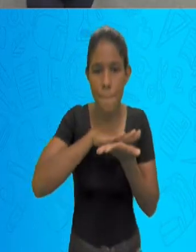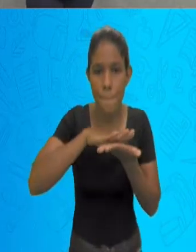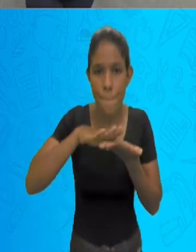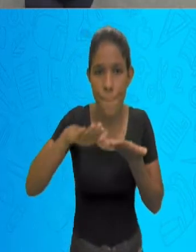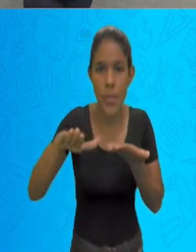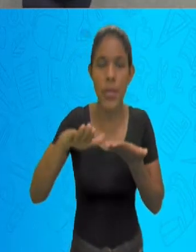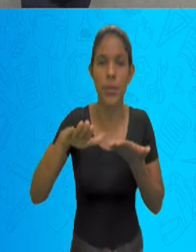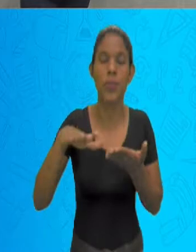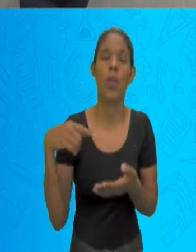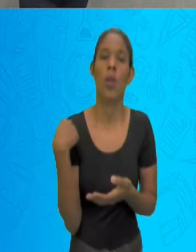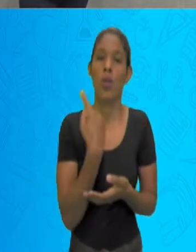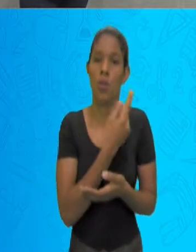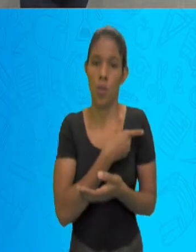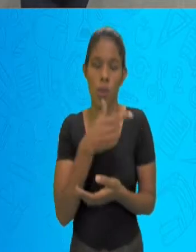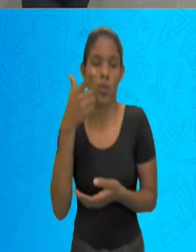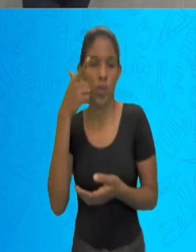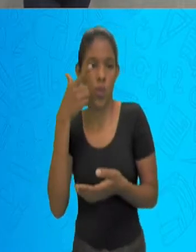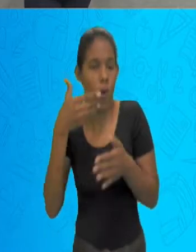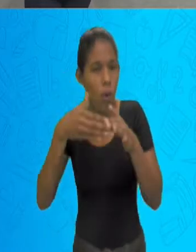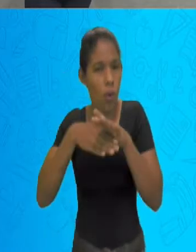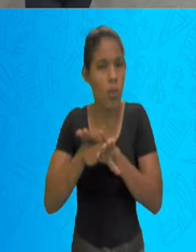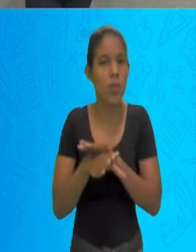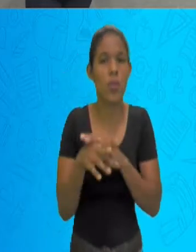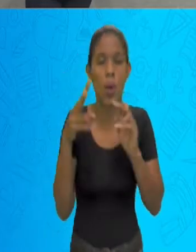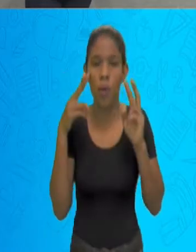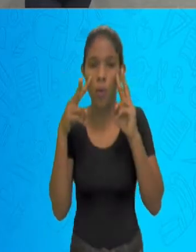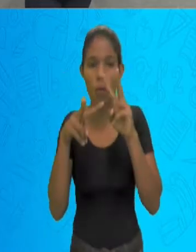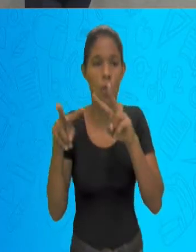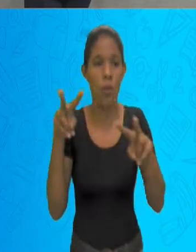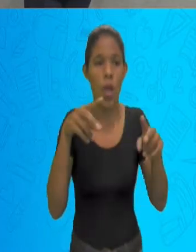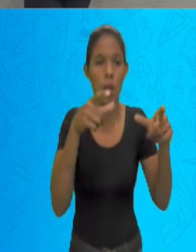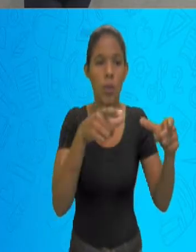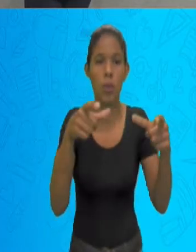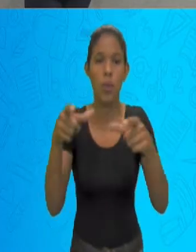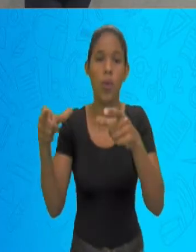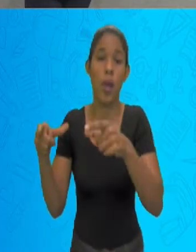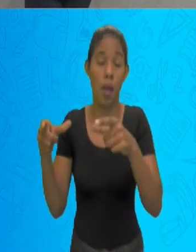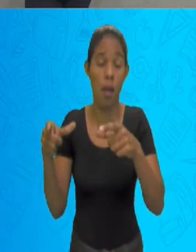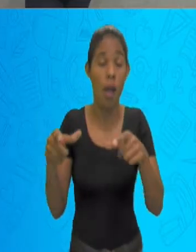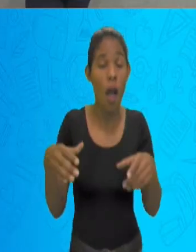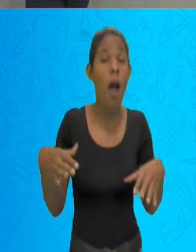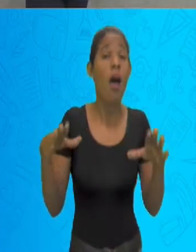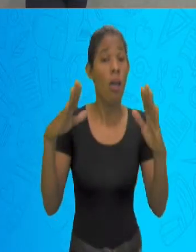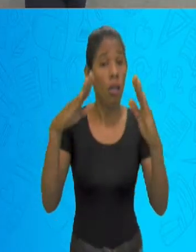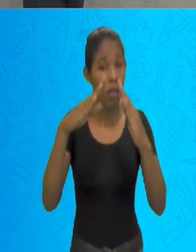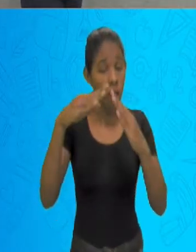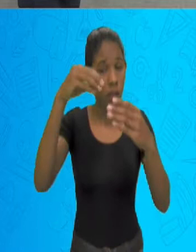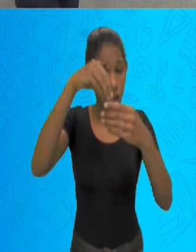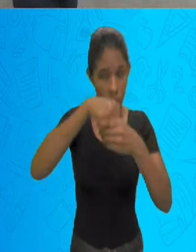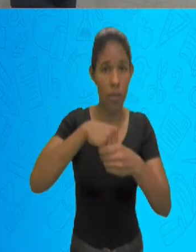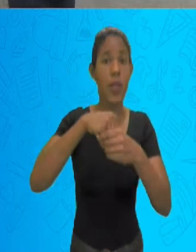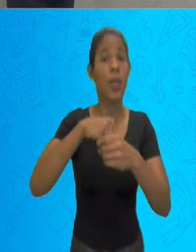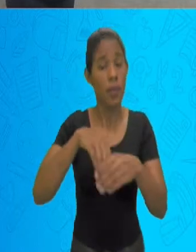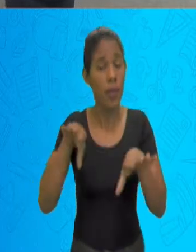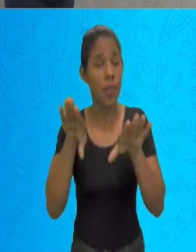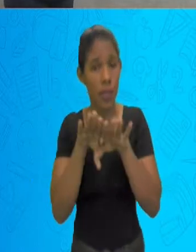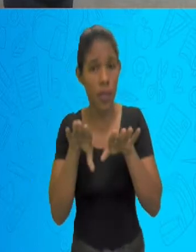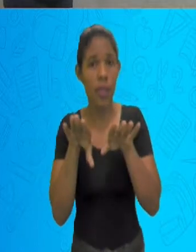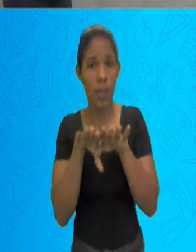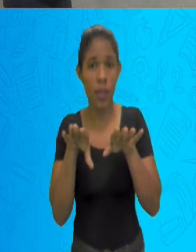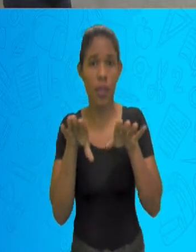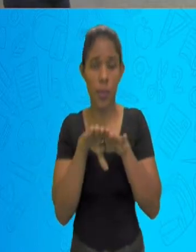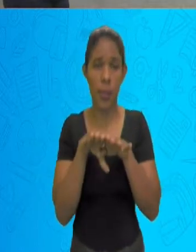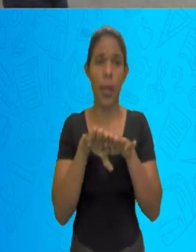os lugares que nós vamos. Dentro da nossa casa mesmo, nós podemos observar essas figuras. Nós vamos relembrar